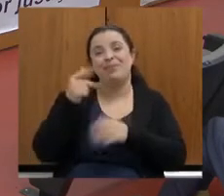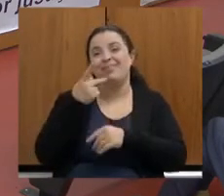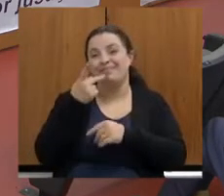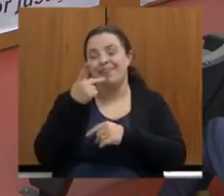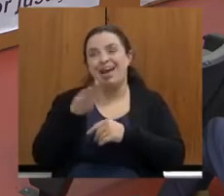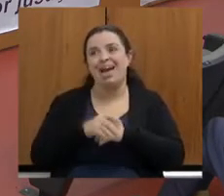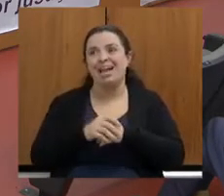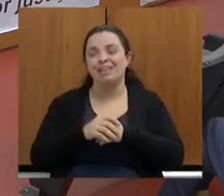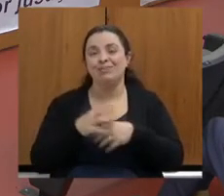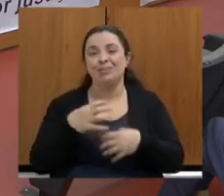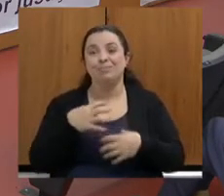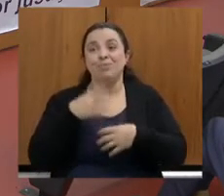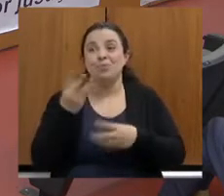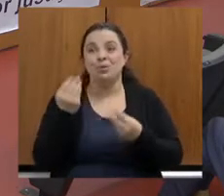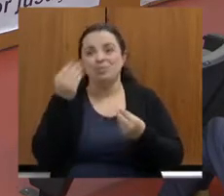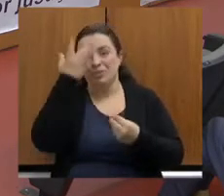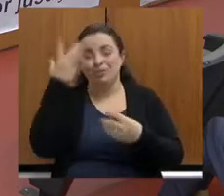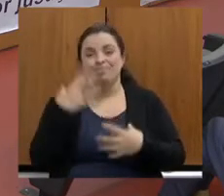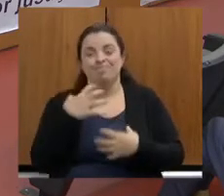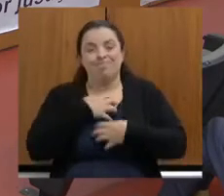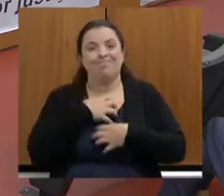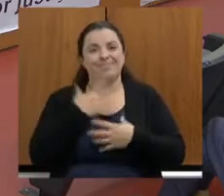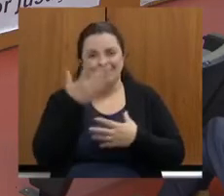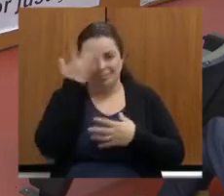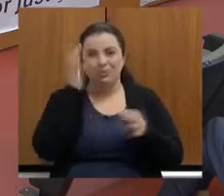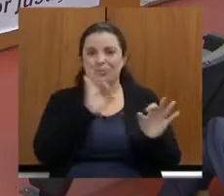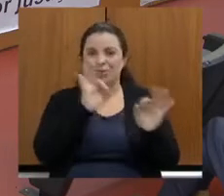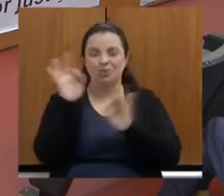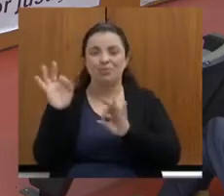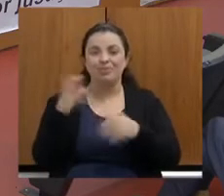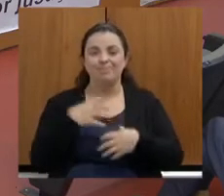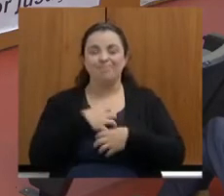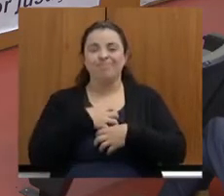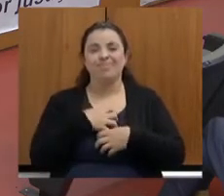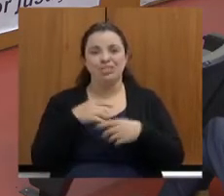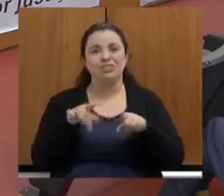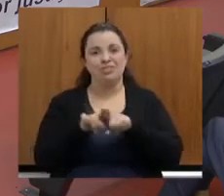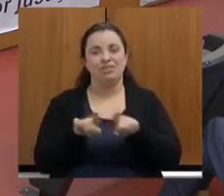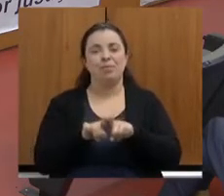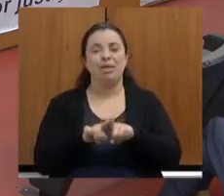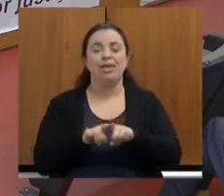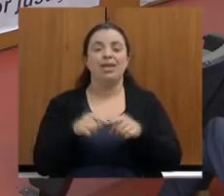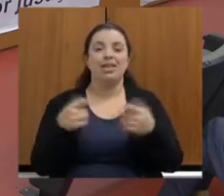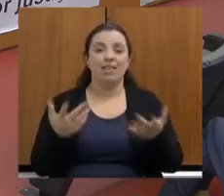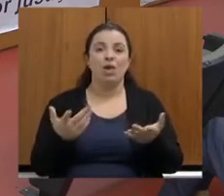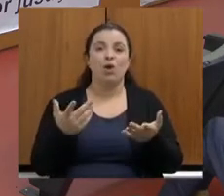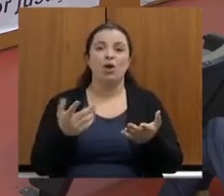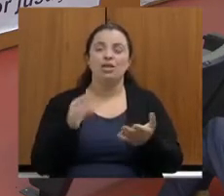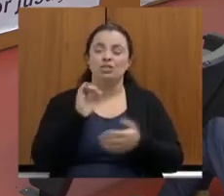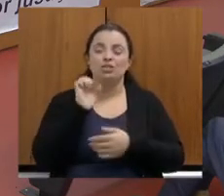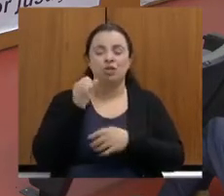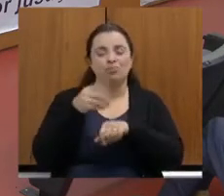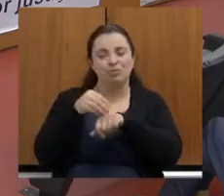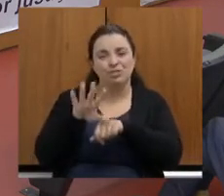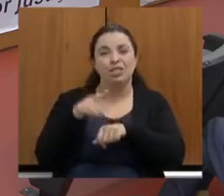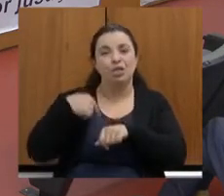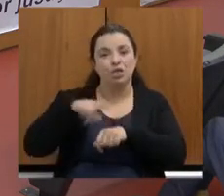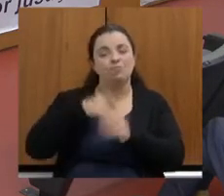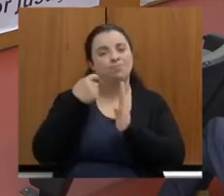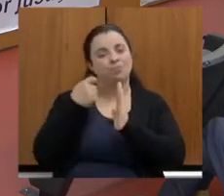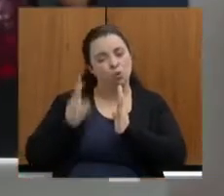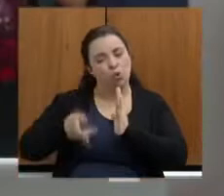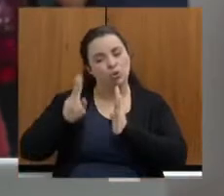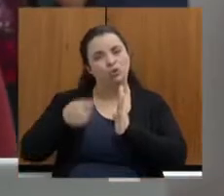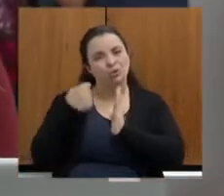certeza que foi impactante para muita gente que está nos acompanhando e portanto dizer que nós percurso tiramos fazendo a luta tá